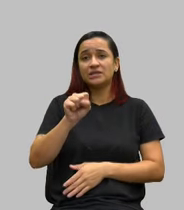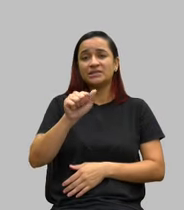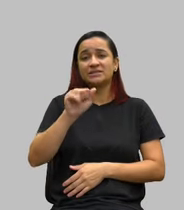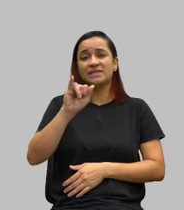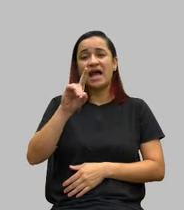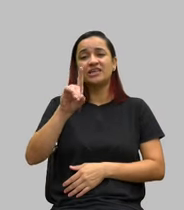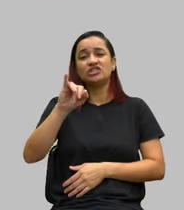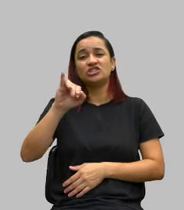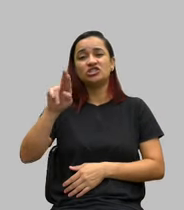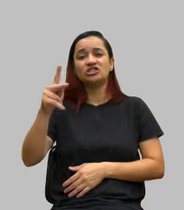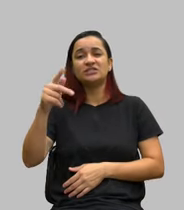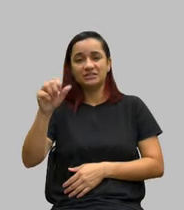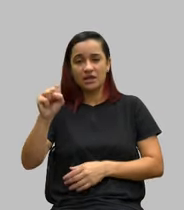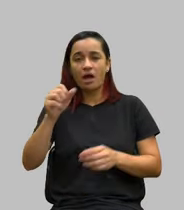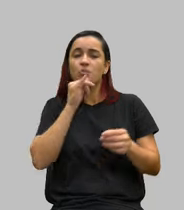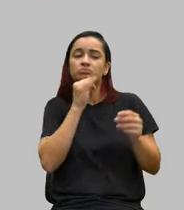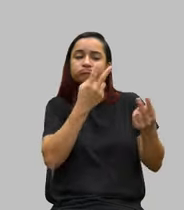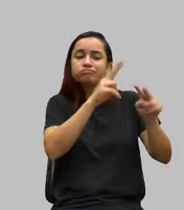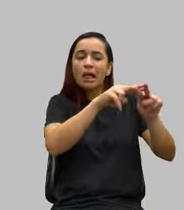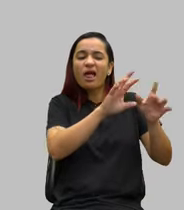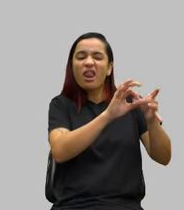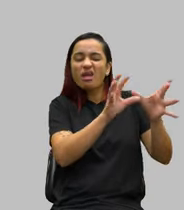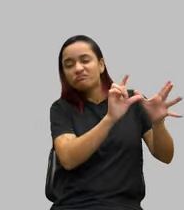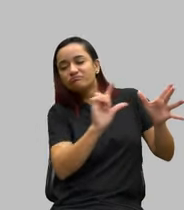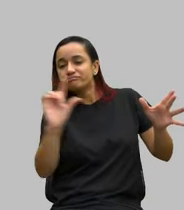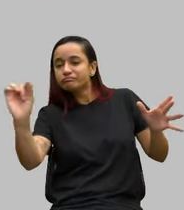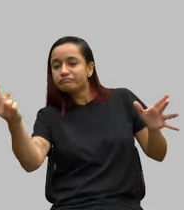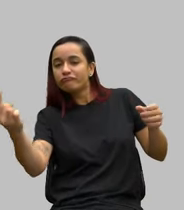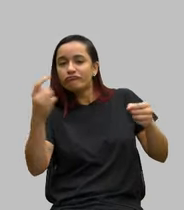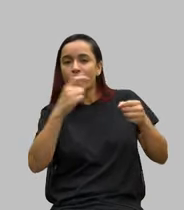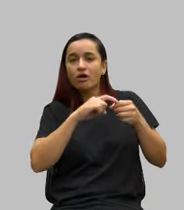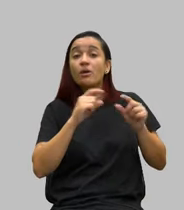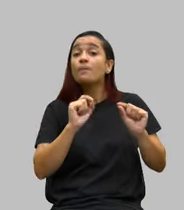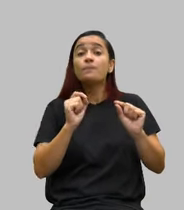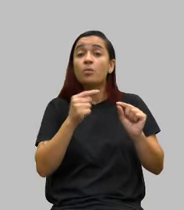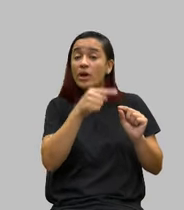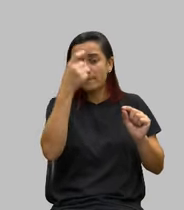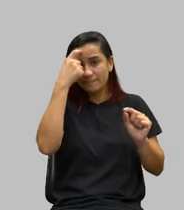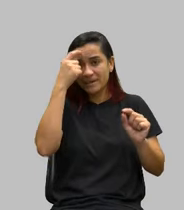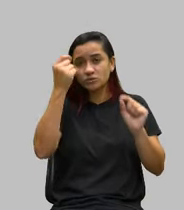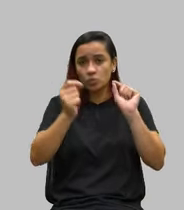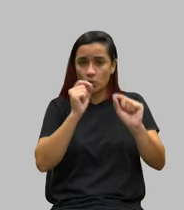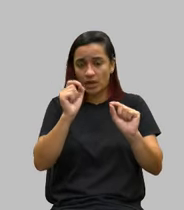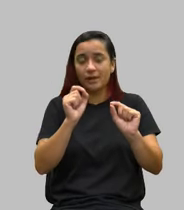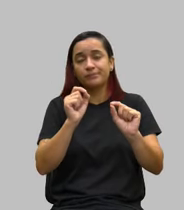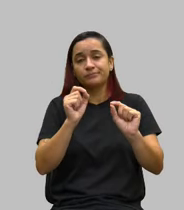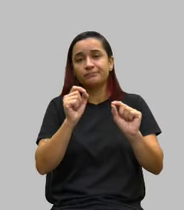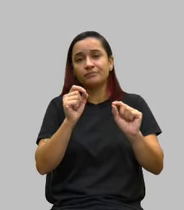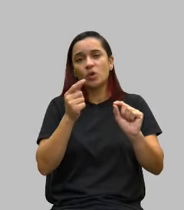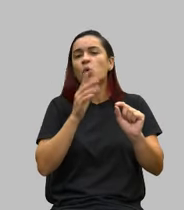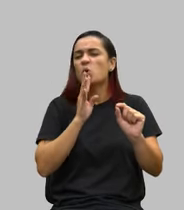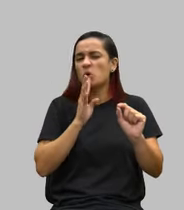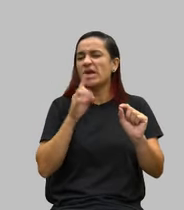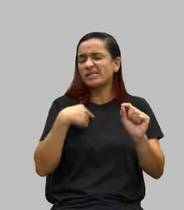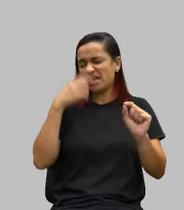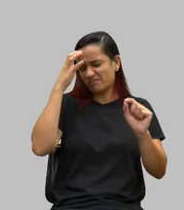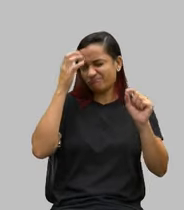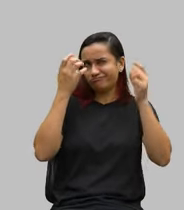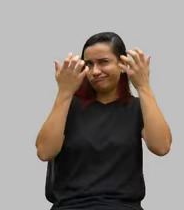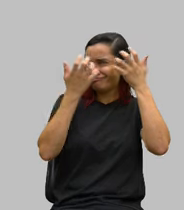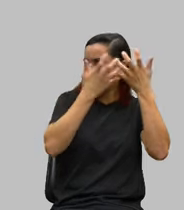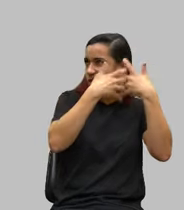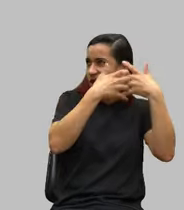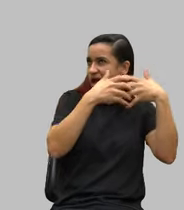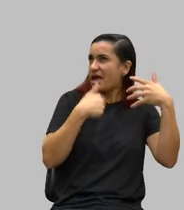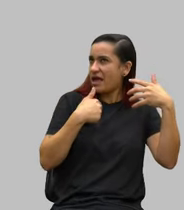que o cara fazia o que que o cara calcula a gente conhece como é que é a cabeça do criminoso né fala olha eu para Tod des efeito eu tô